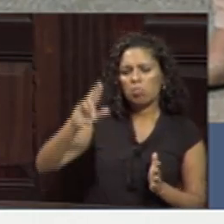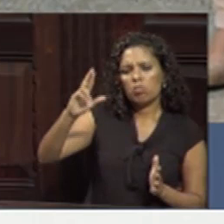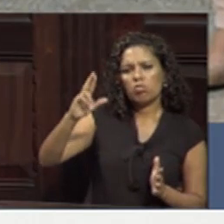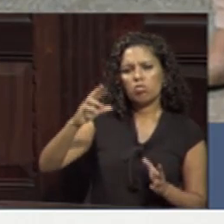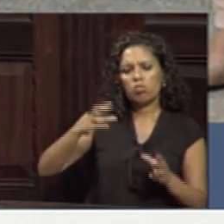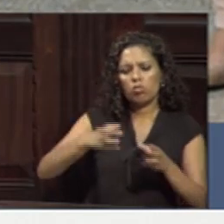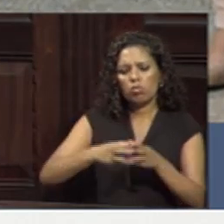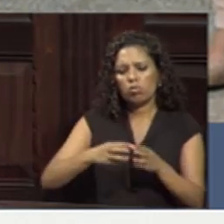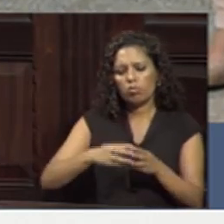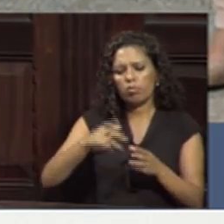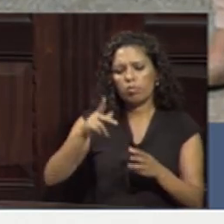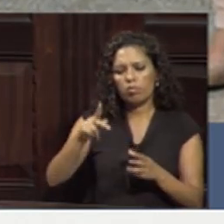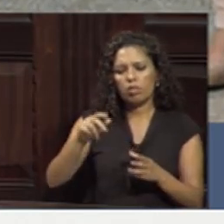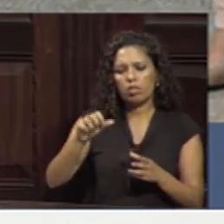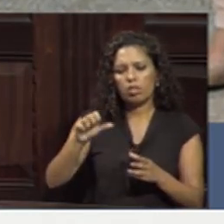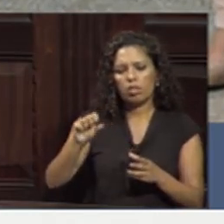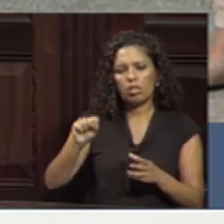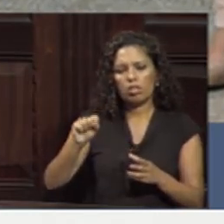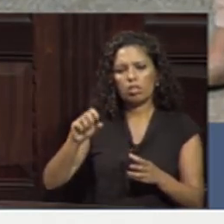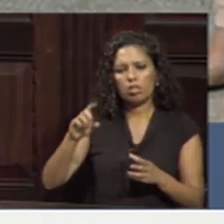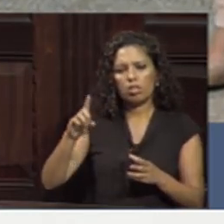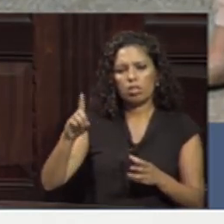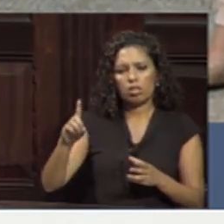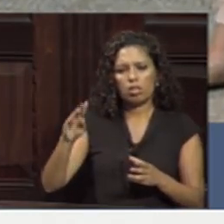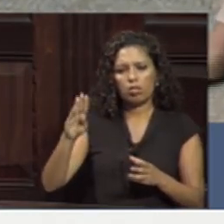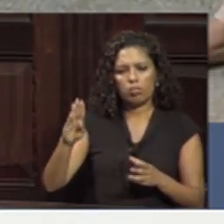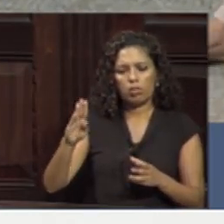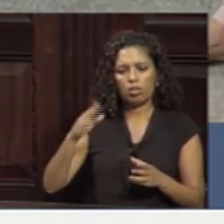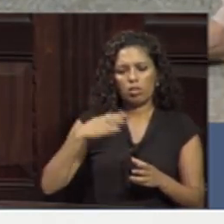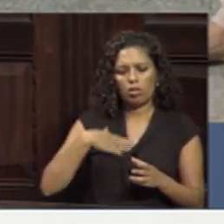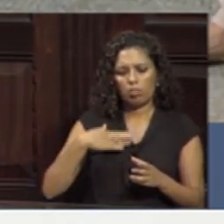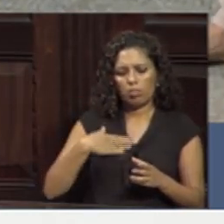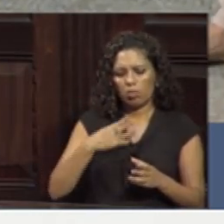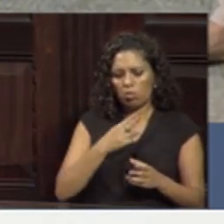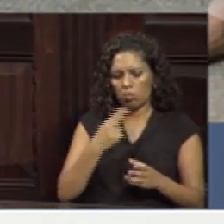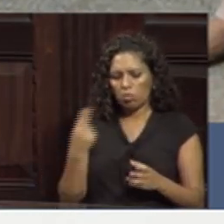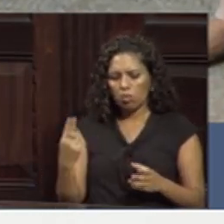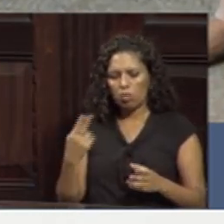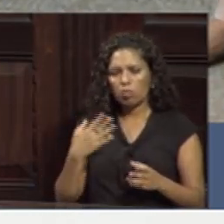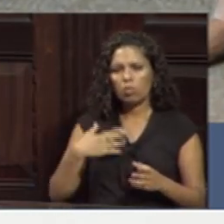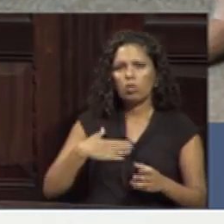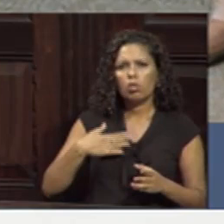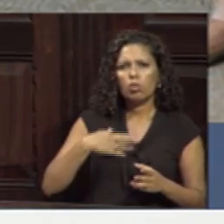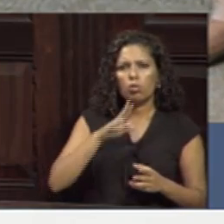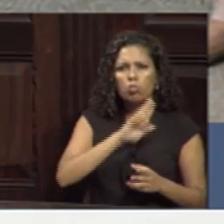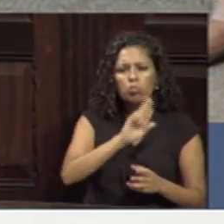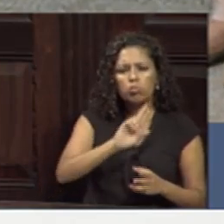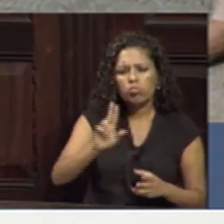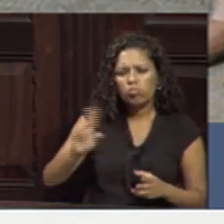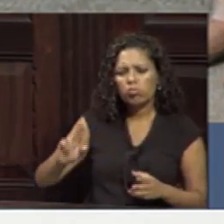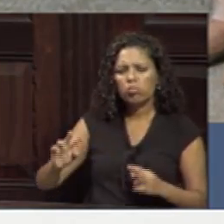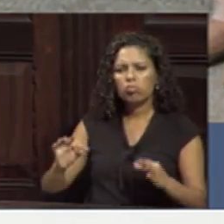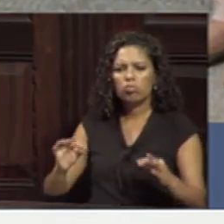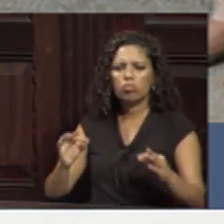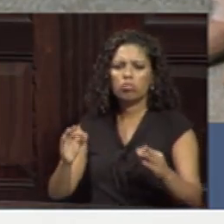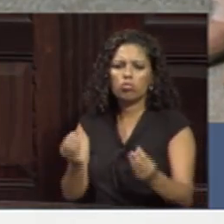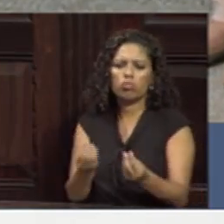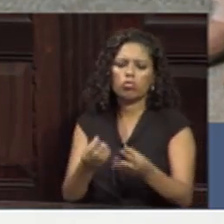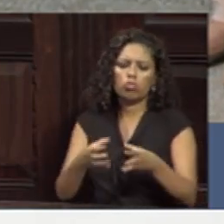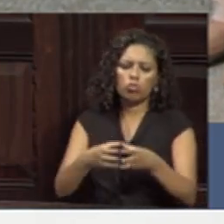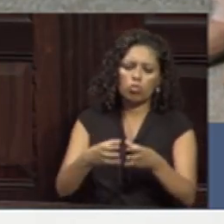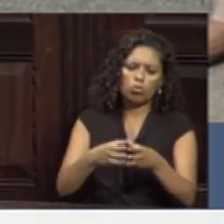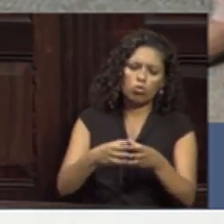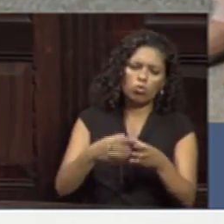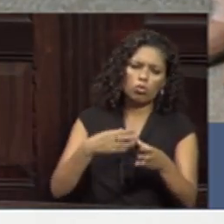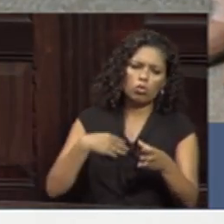PSDB, em meu nome e de todos os parlamentares da minha